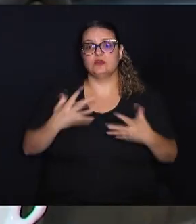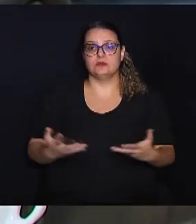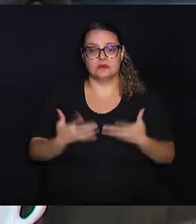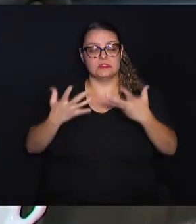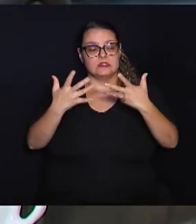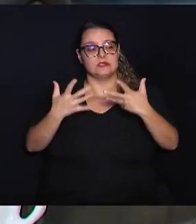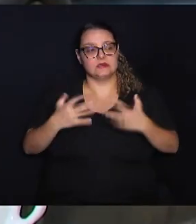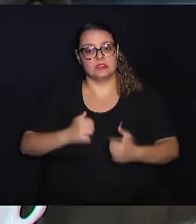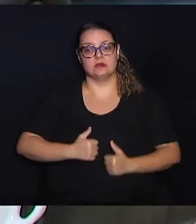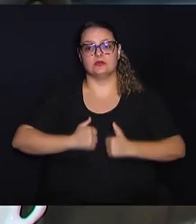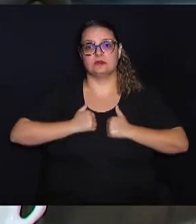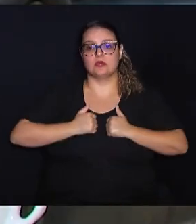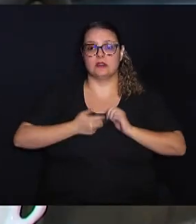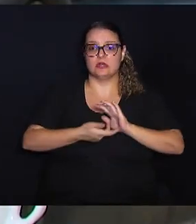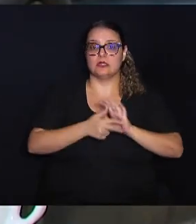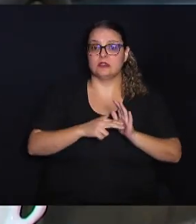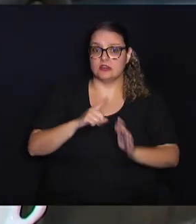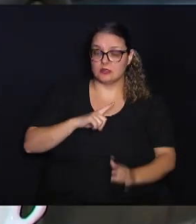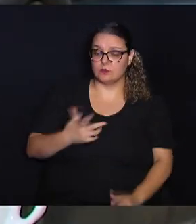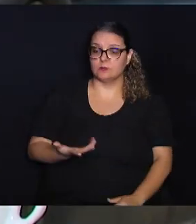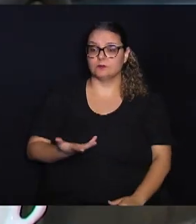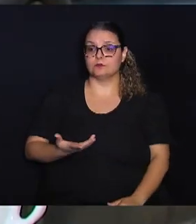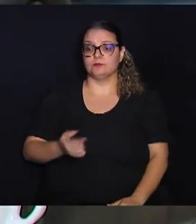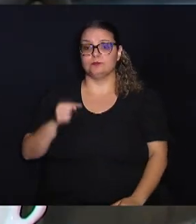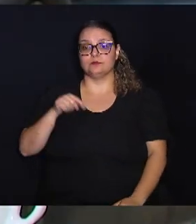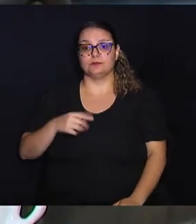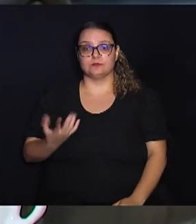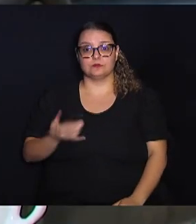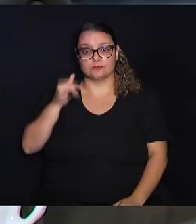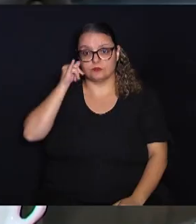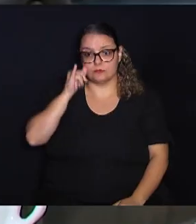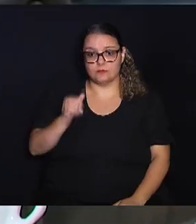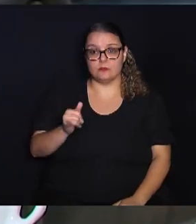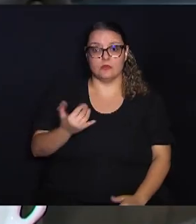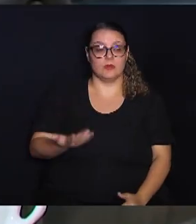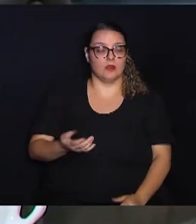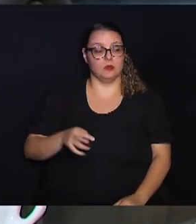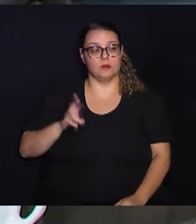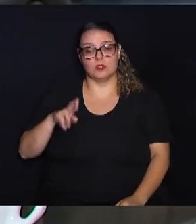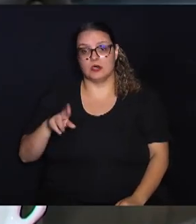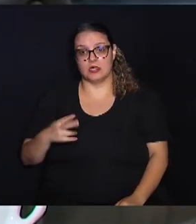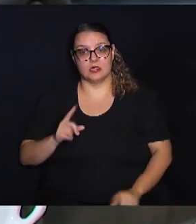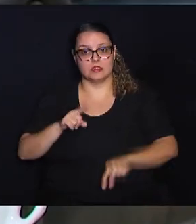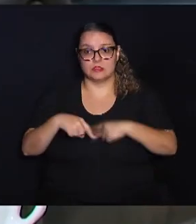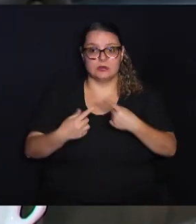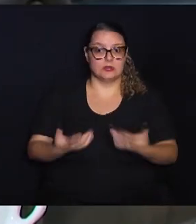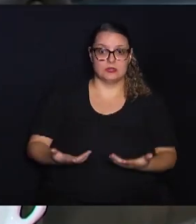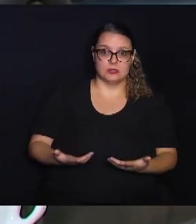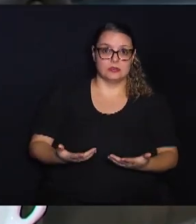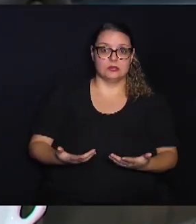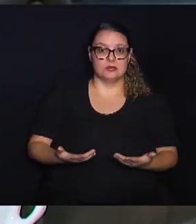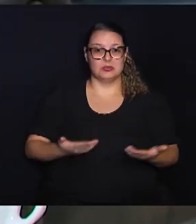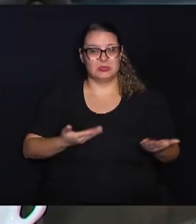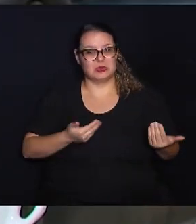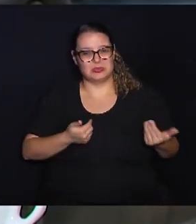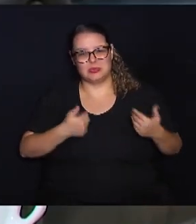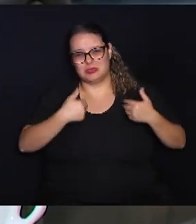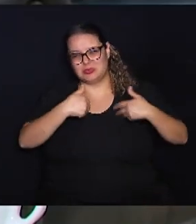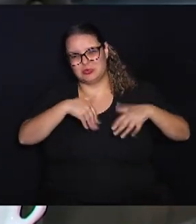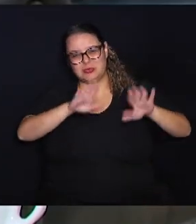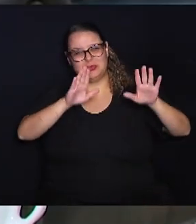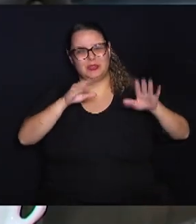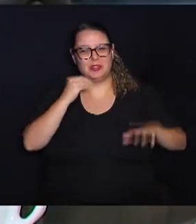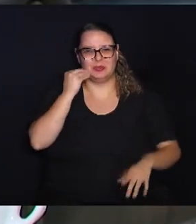para a vida. Então isso evita que, por razões outras, o jovem vá por